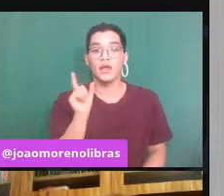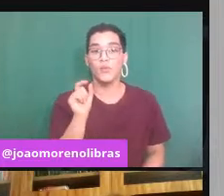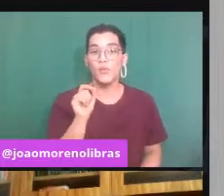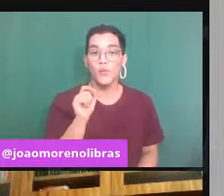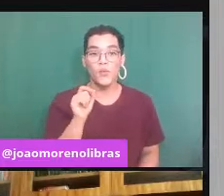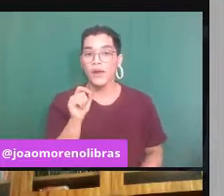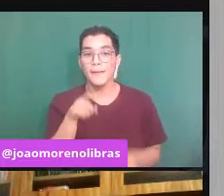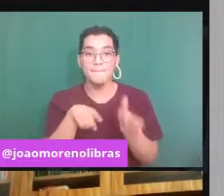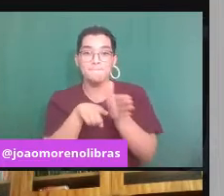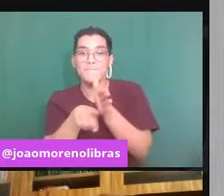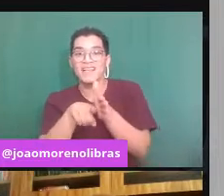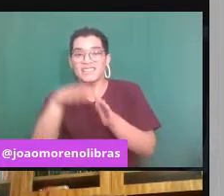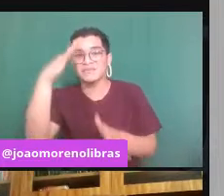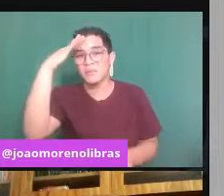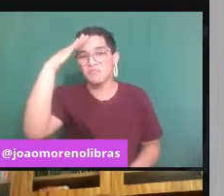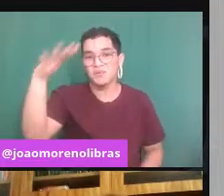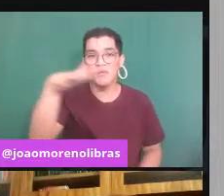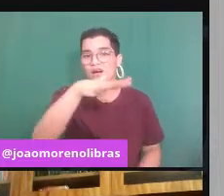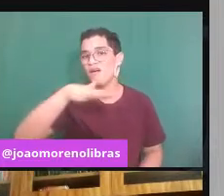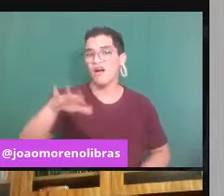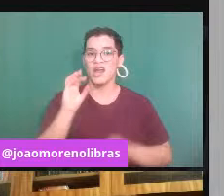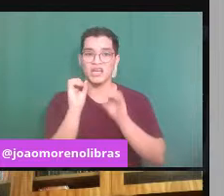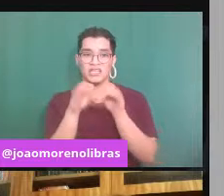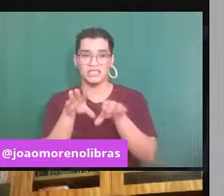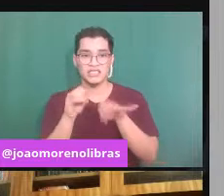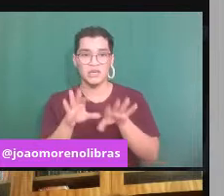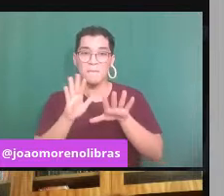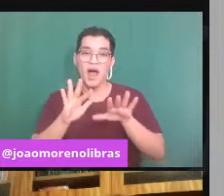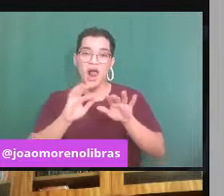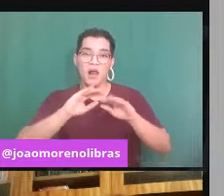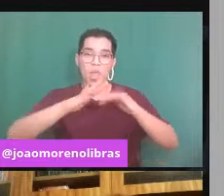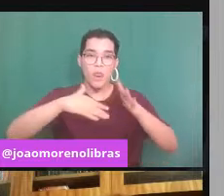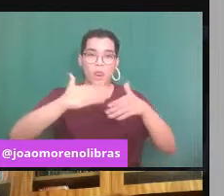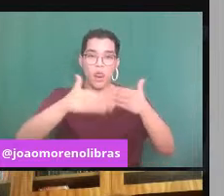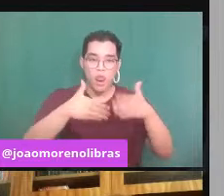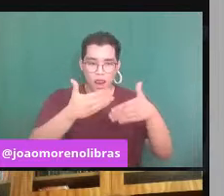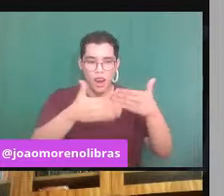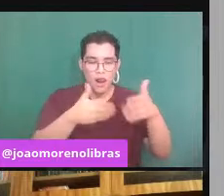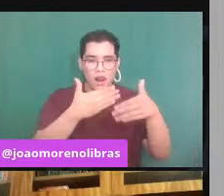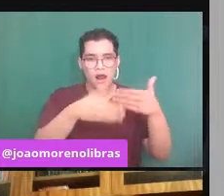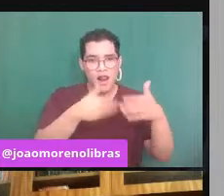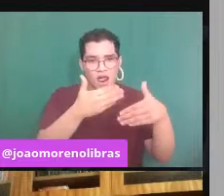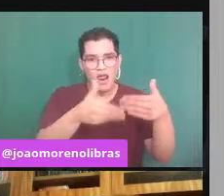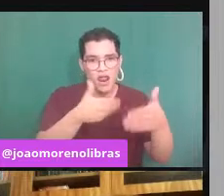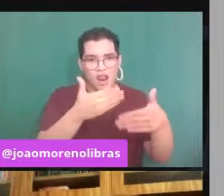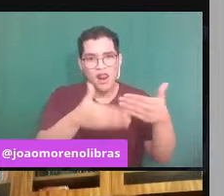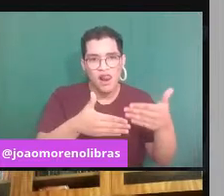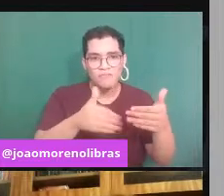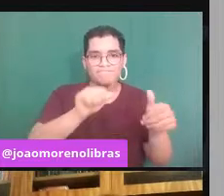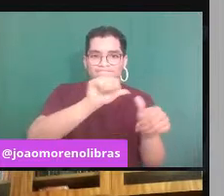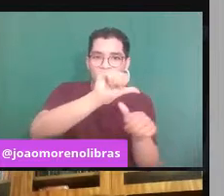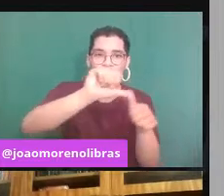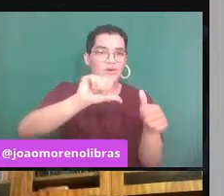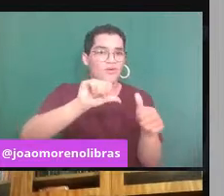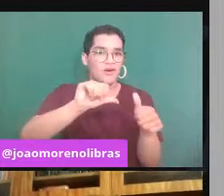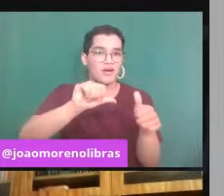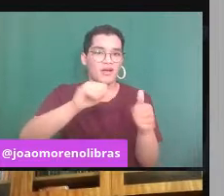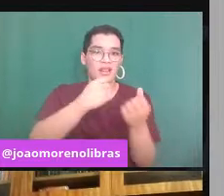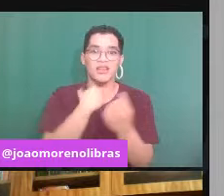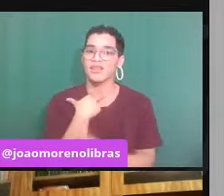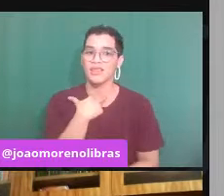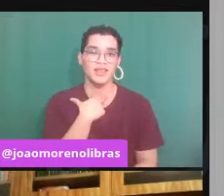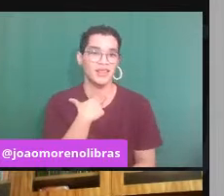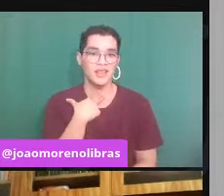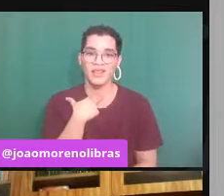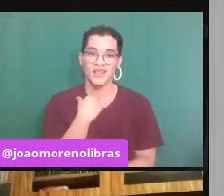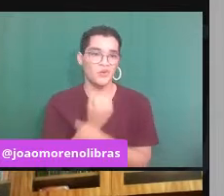pesquisa voltada para o ensino. E depois, pelo tempo que a gente tem para desenvolver a pesquisa, isso não é possível, né? Então,